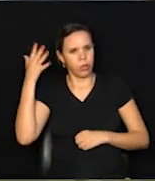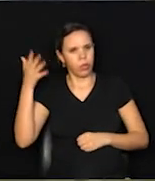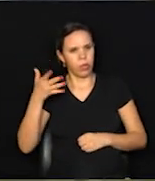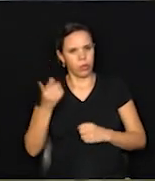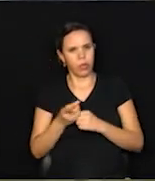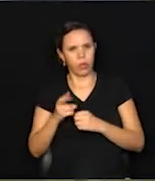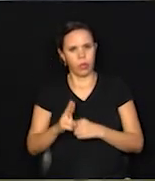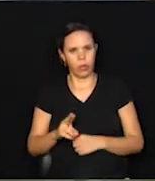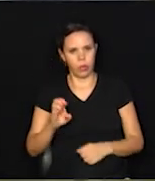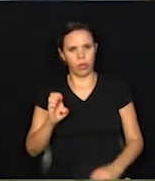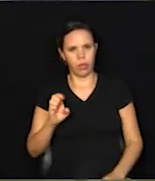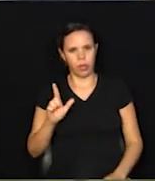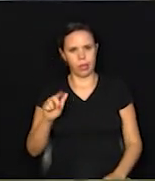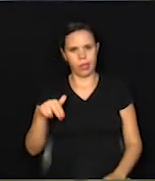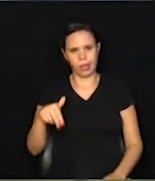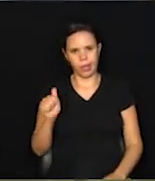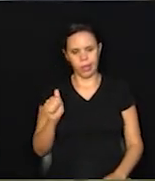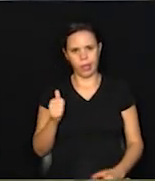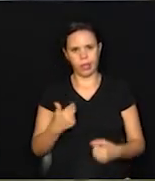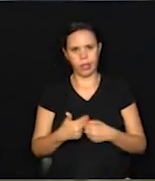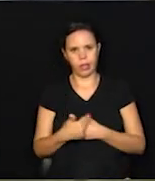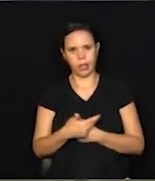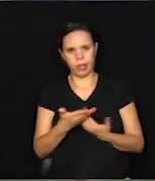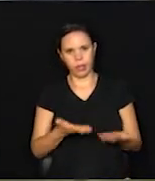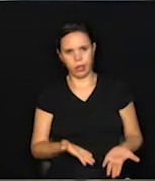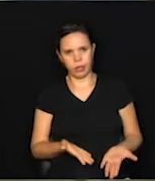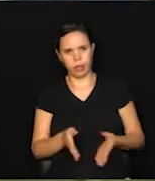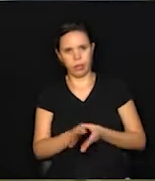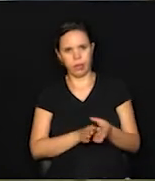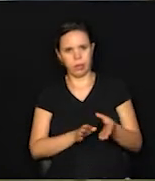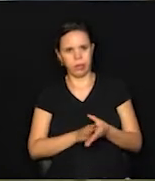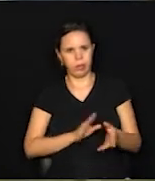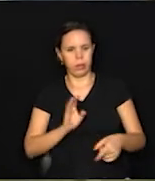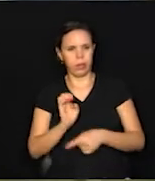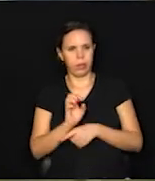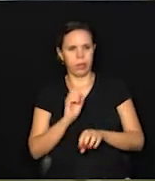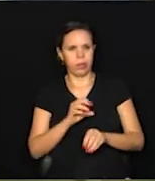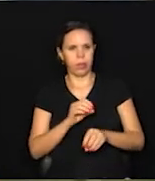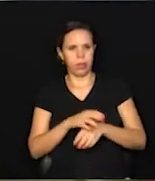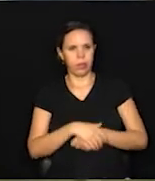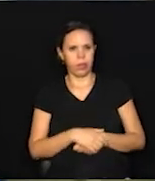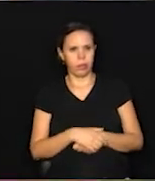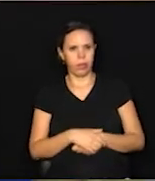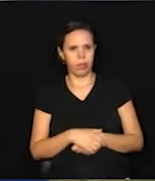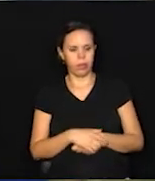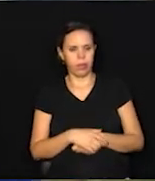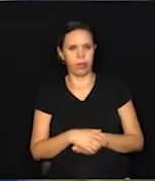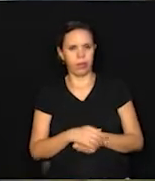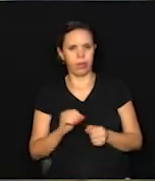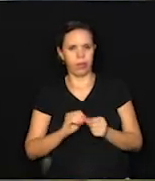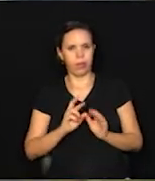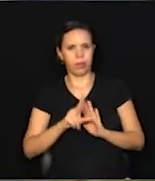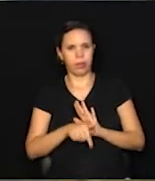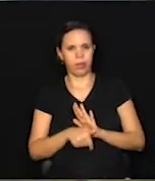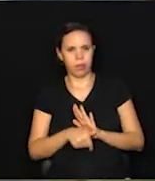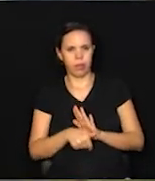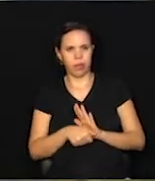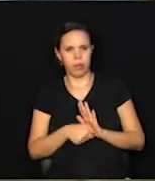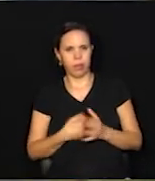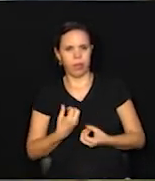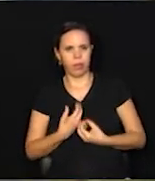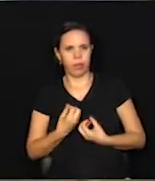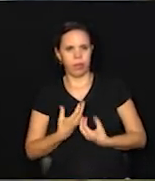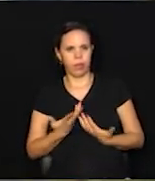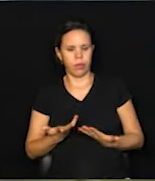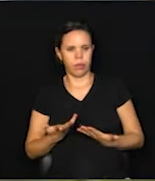doutora Eliana Amaral, da Unicamp, e ela também do Conselho Estadual de Educação. Nos fez várias informações,